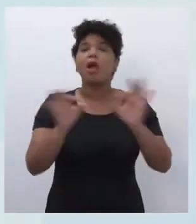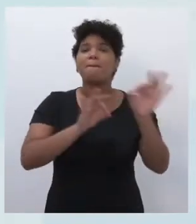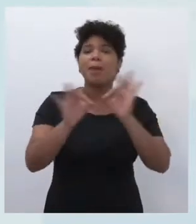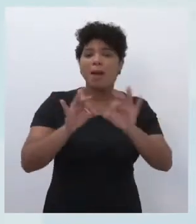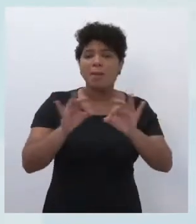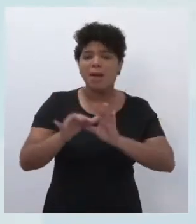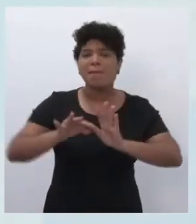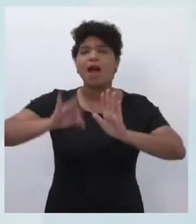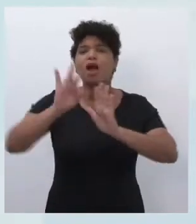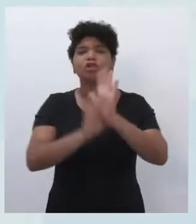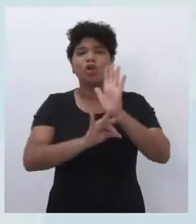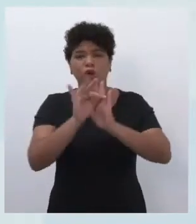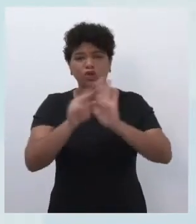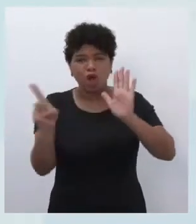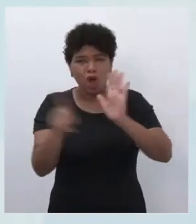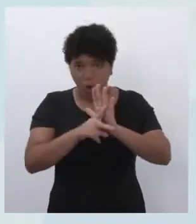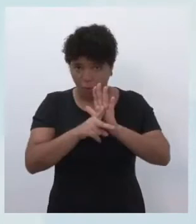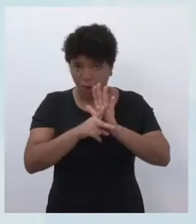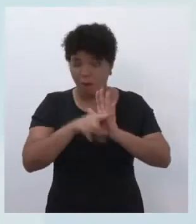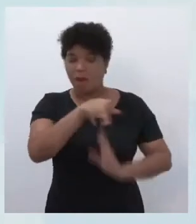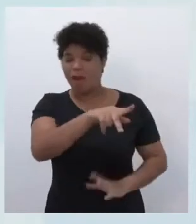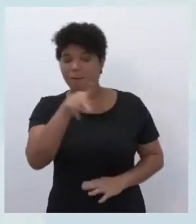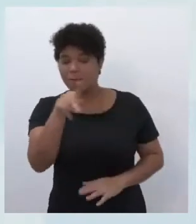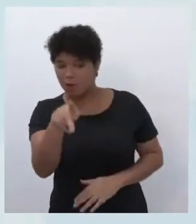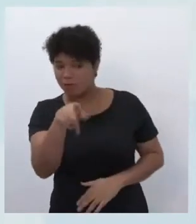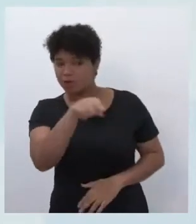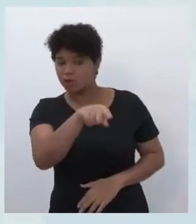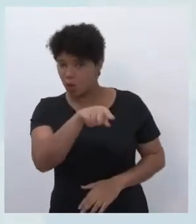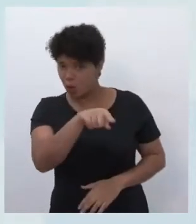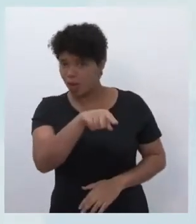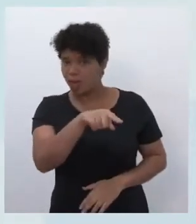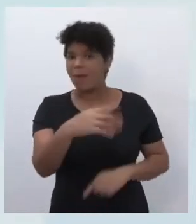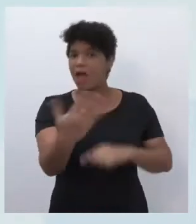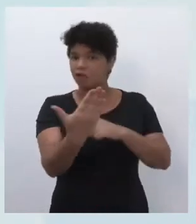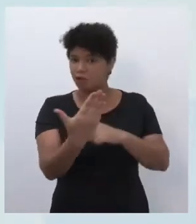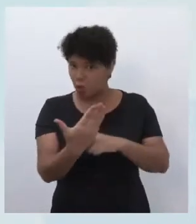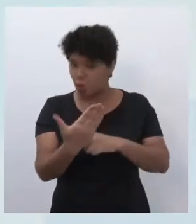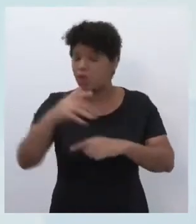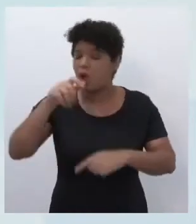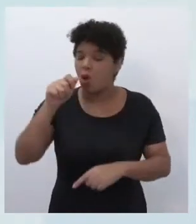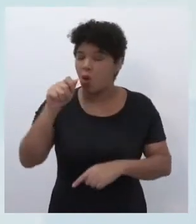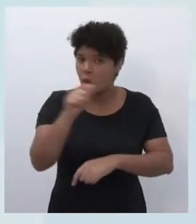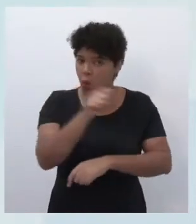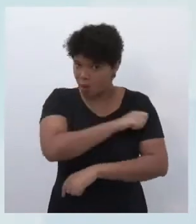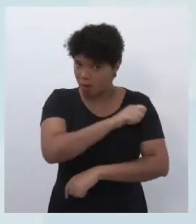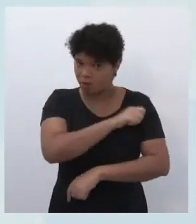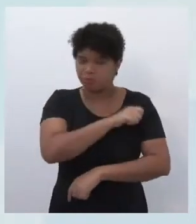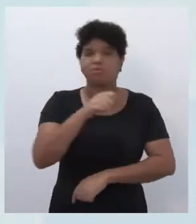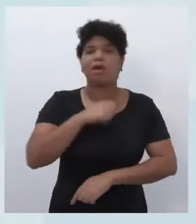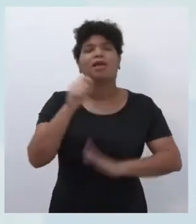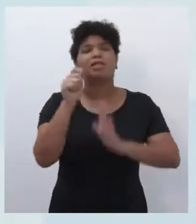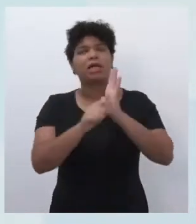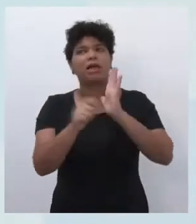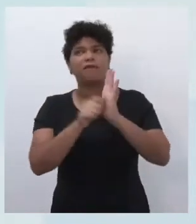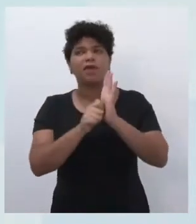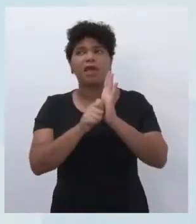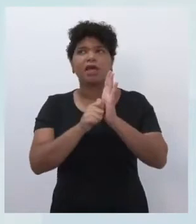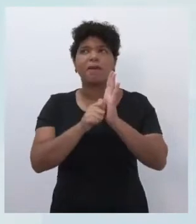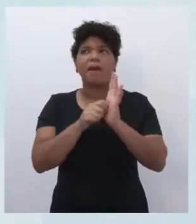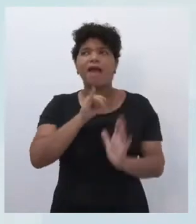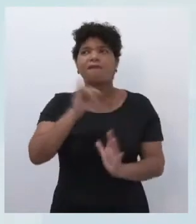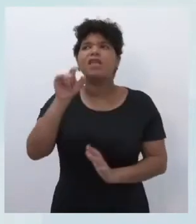será produzido com a ajuda do professor, conforme a situação comunicativa, quem escreve, para quem, para